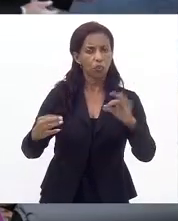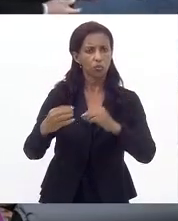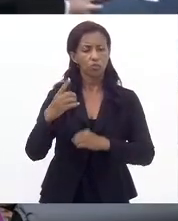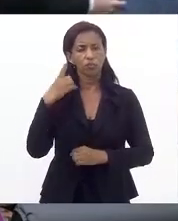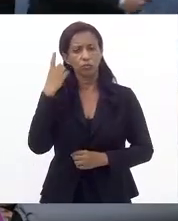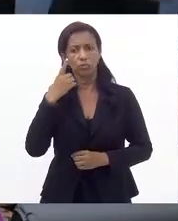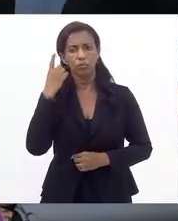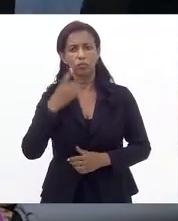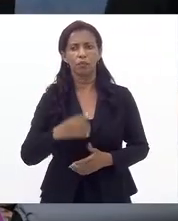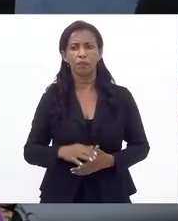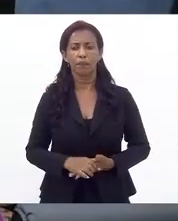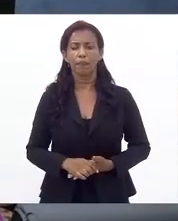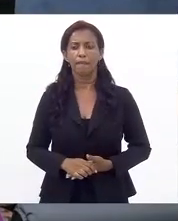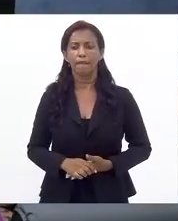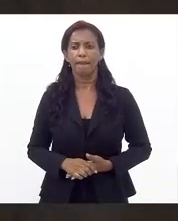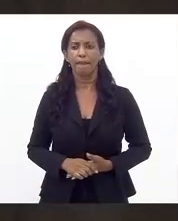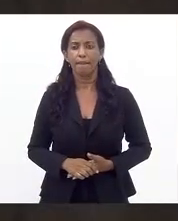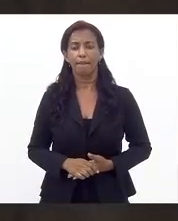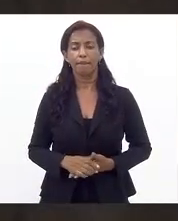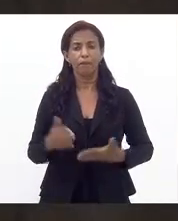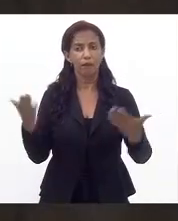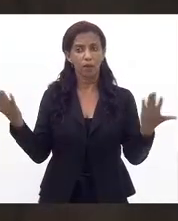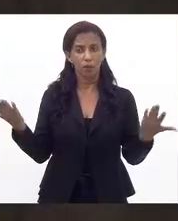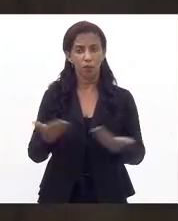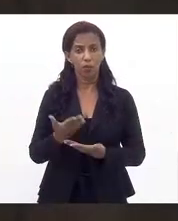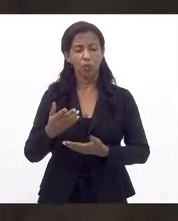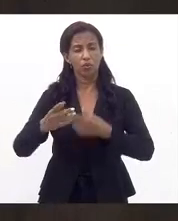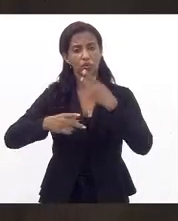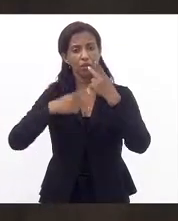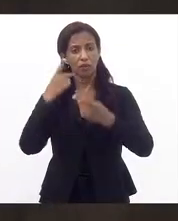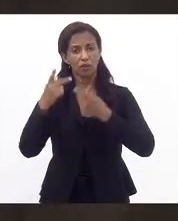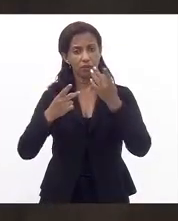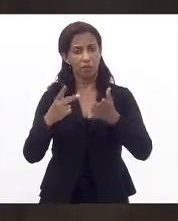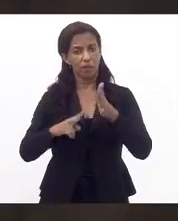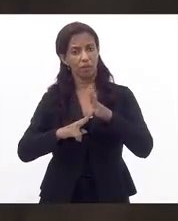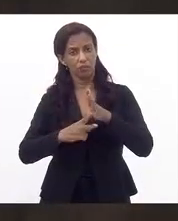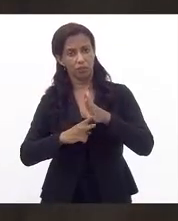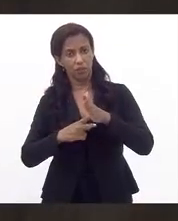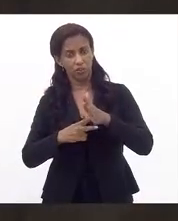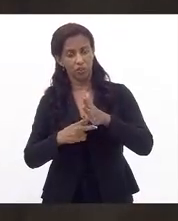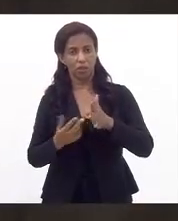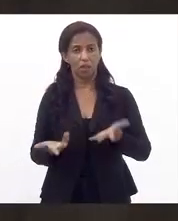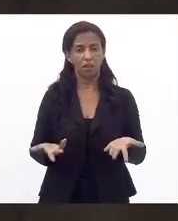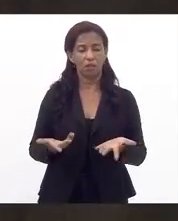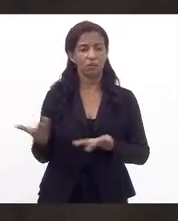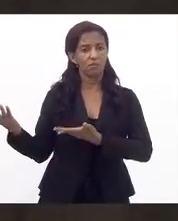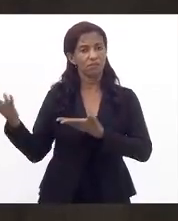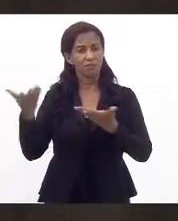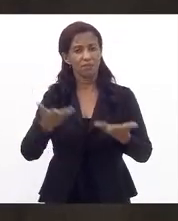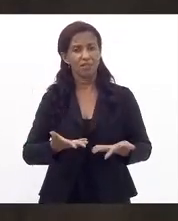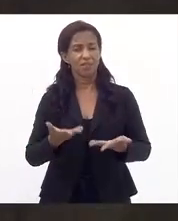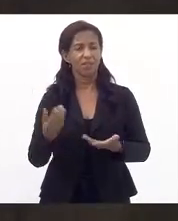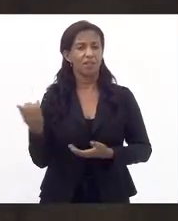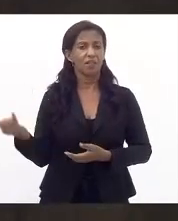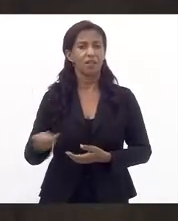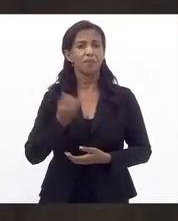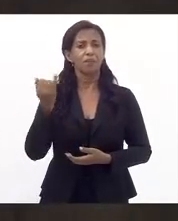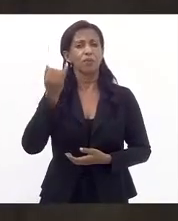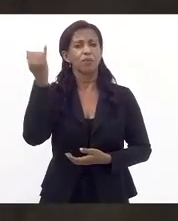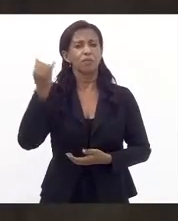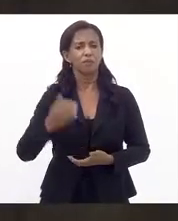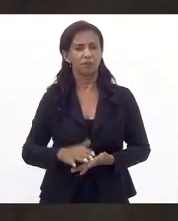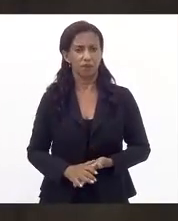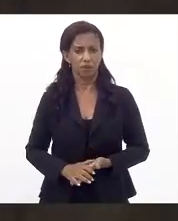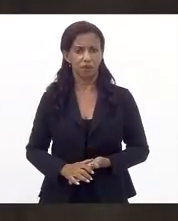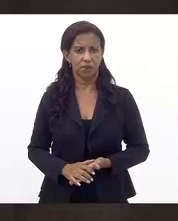é a intenção hoje aqui da do Sindicato dos oficiais de x é trazer um pouco da importância e relevância